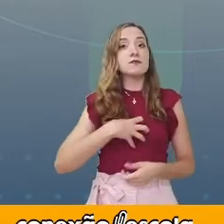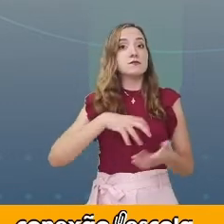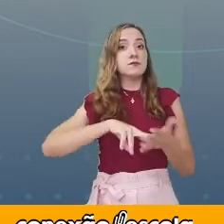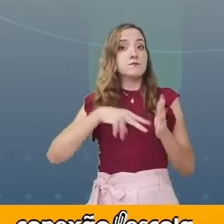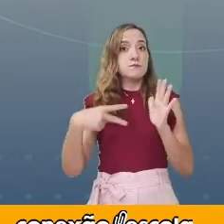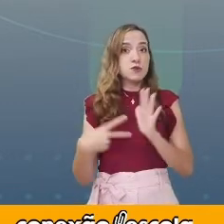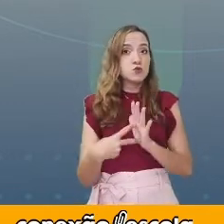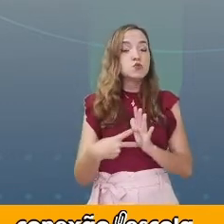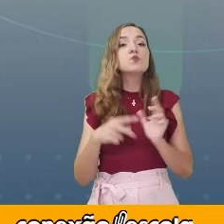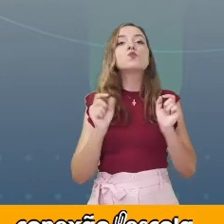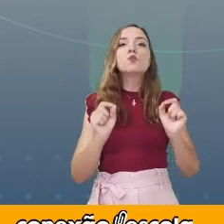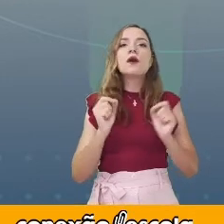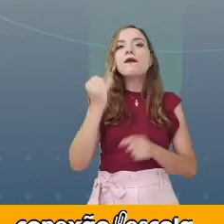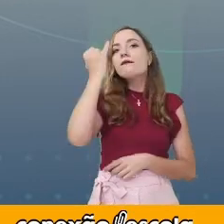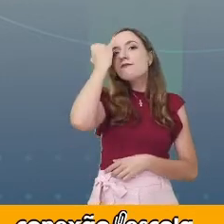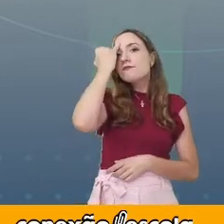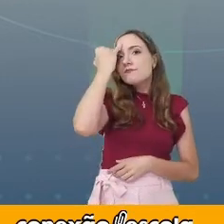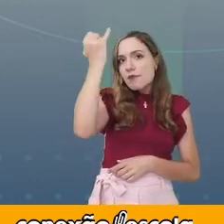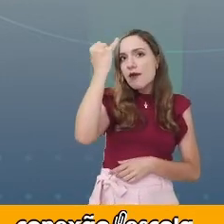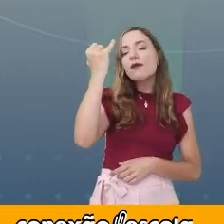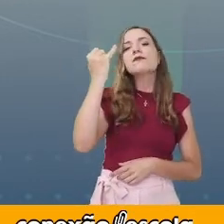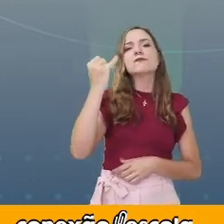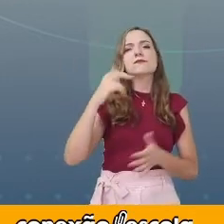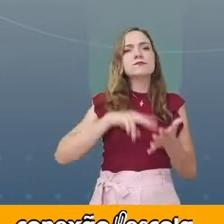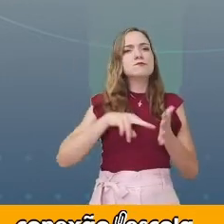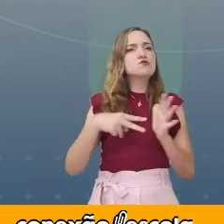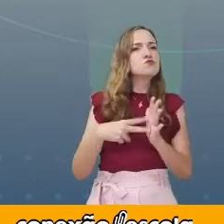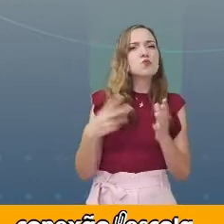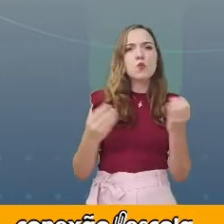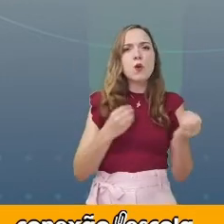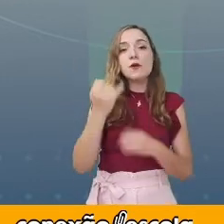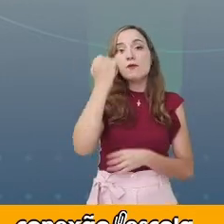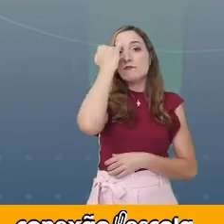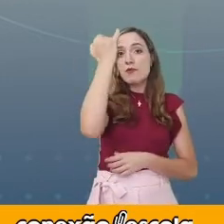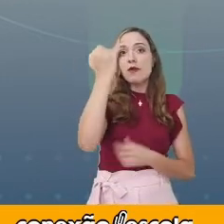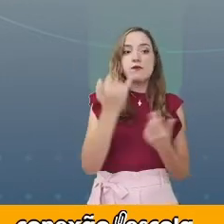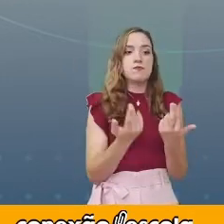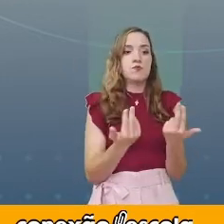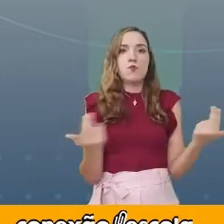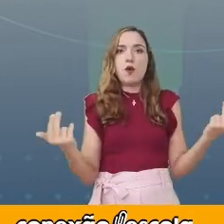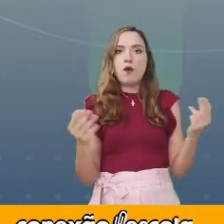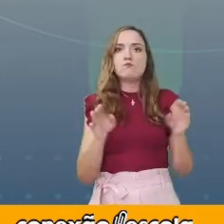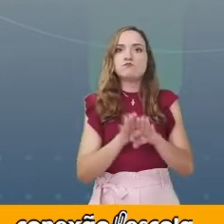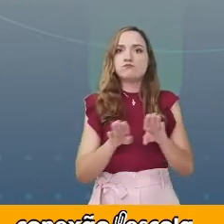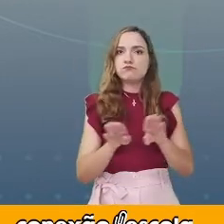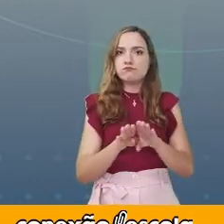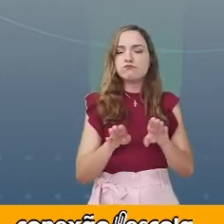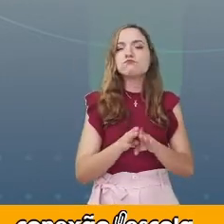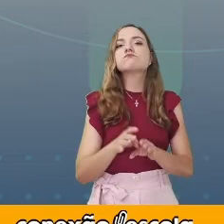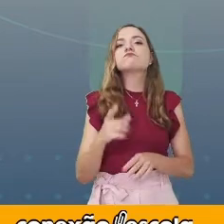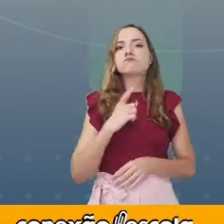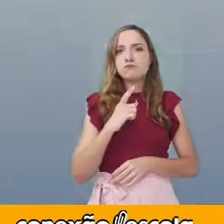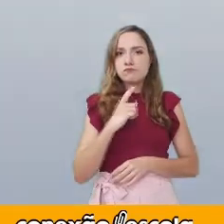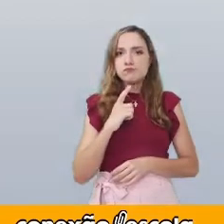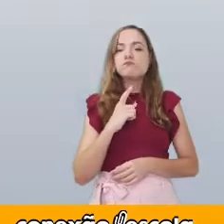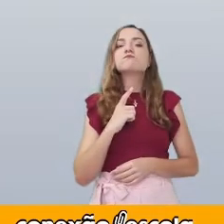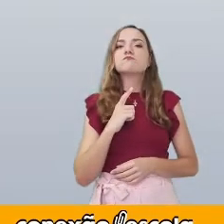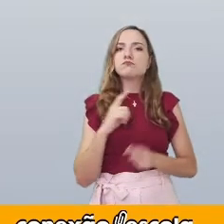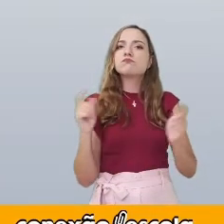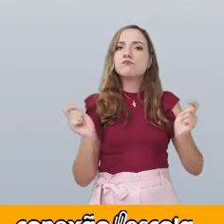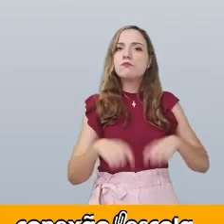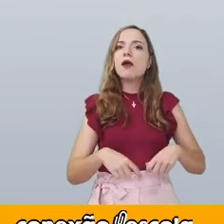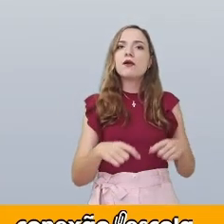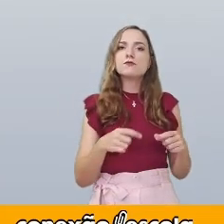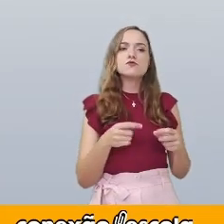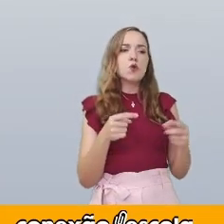ideias, então semântica fala de sentido, de ideia. Então, quando eu tenho elas correspondendo umas